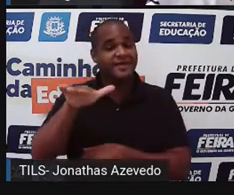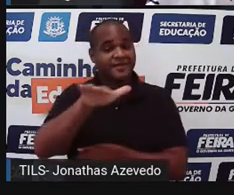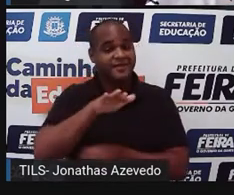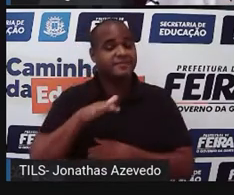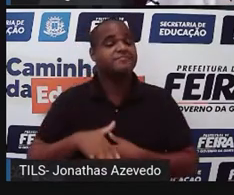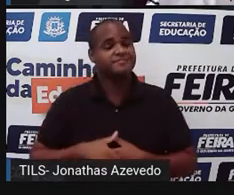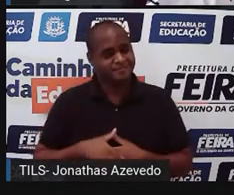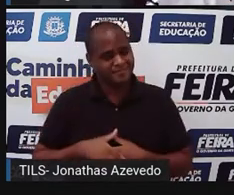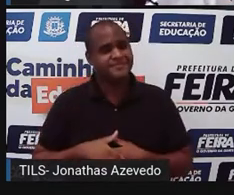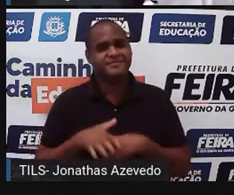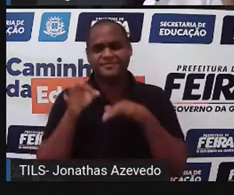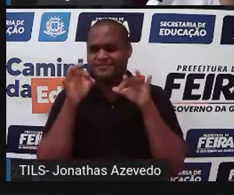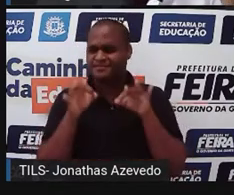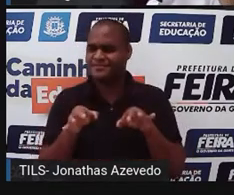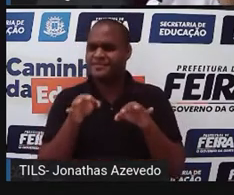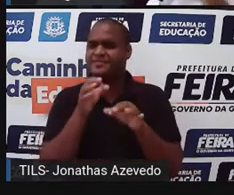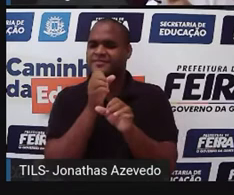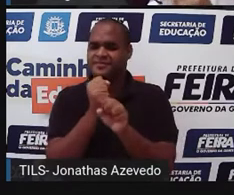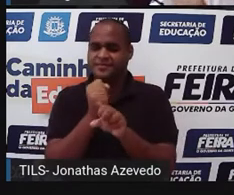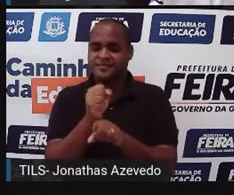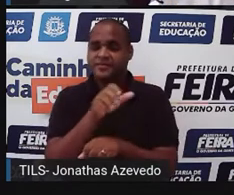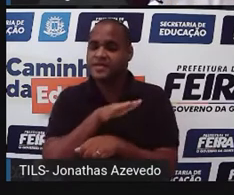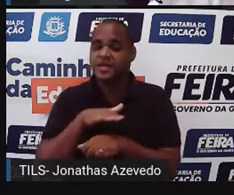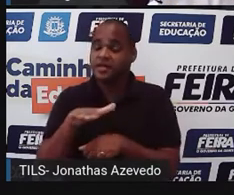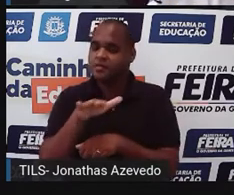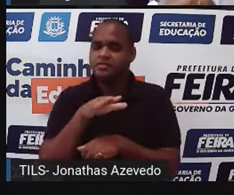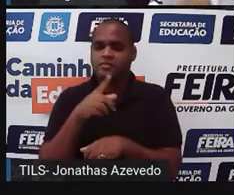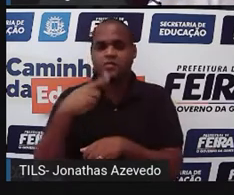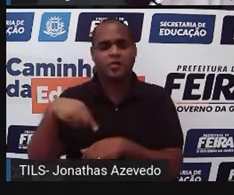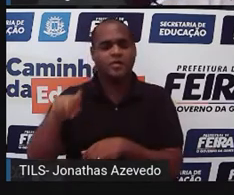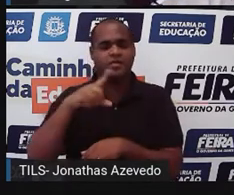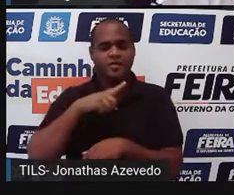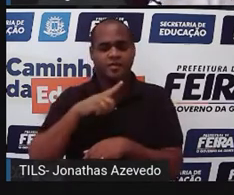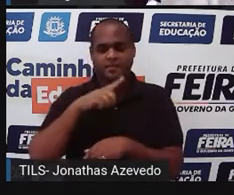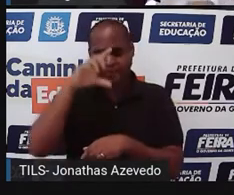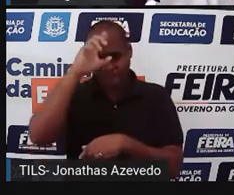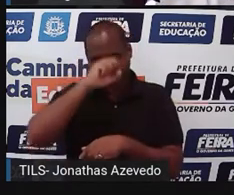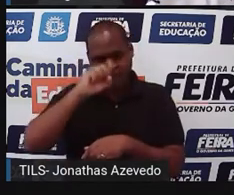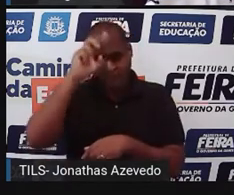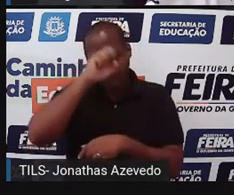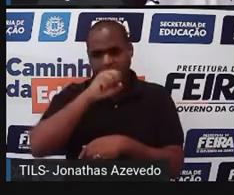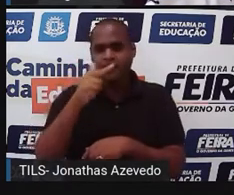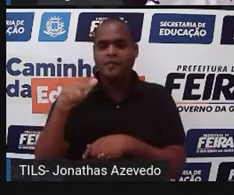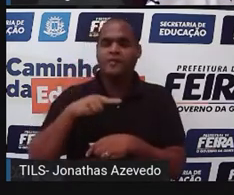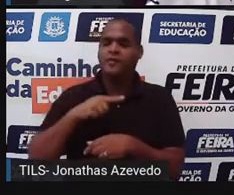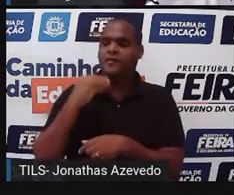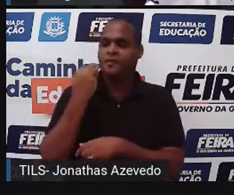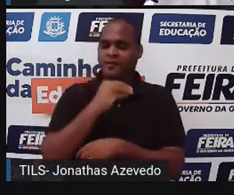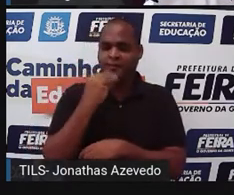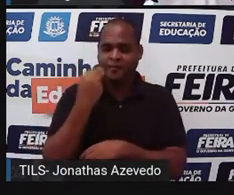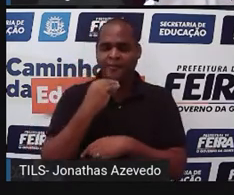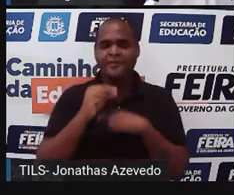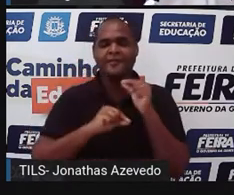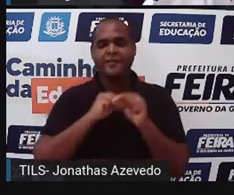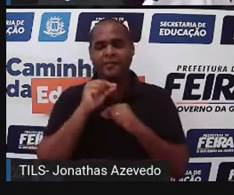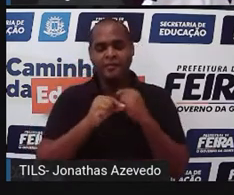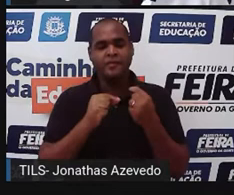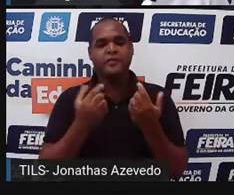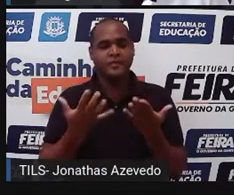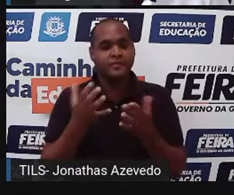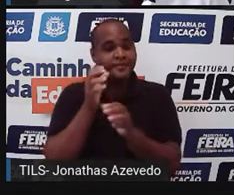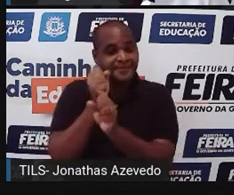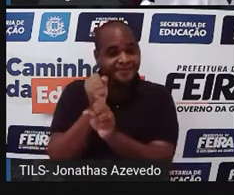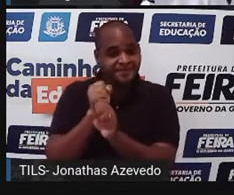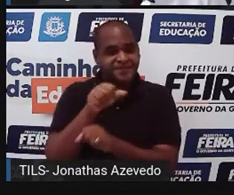exatamente não é e a gente já aprendeu a gente já viu já teve oportunidade de ver como se